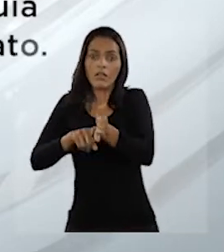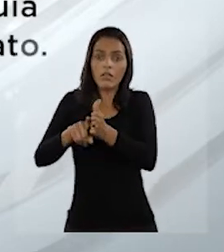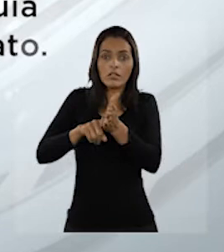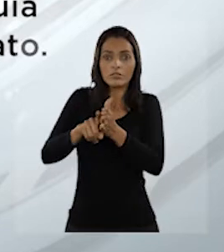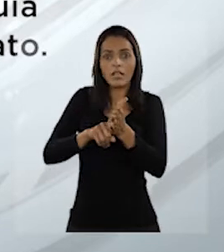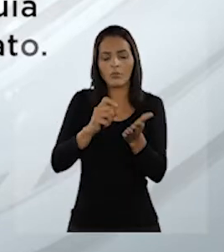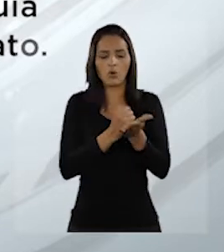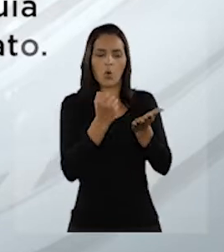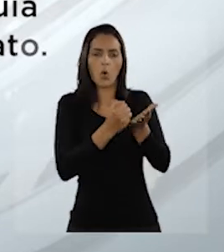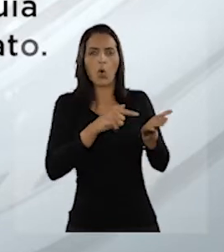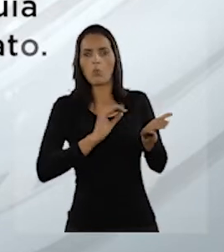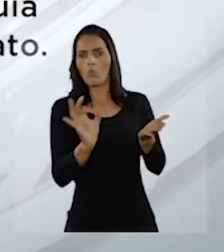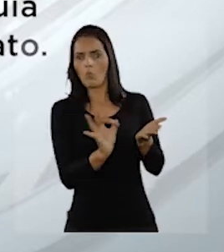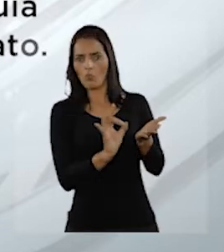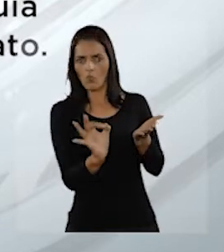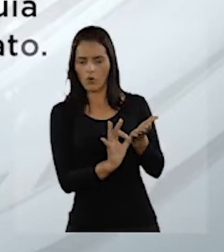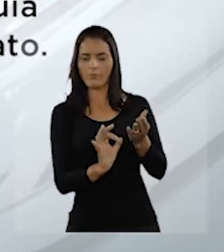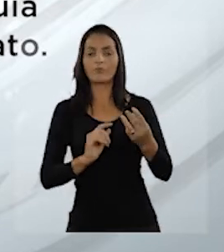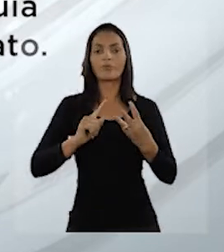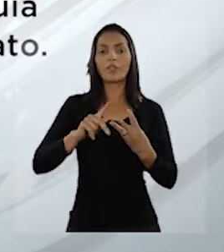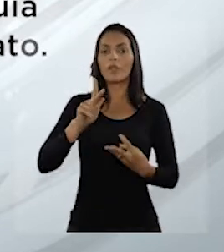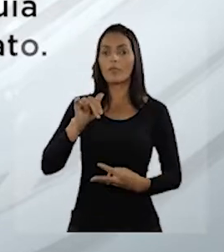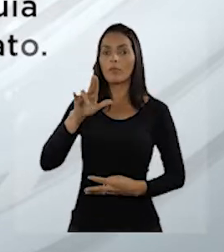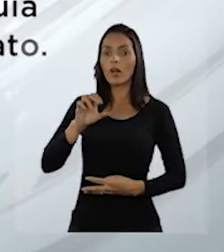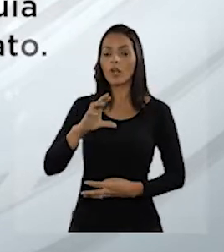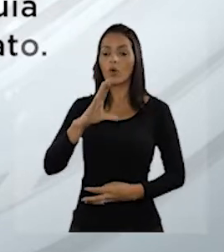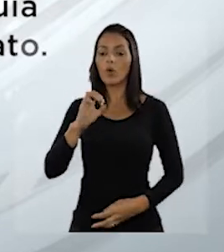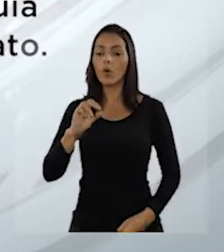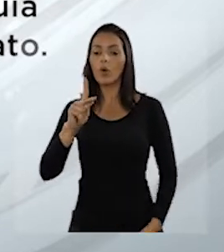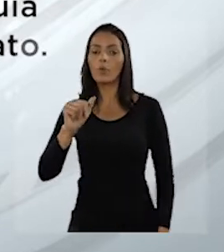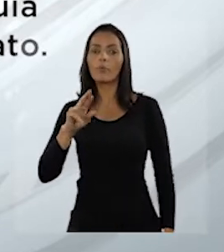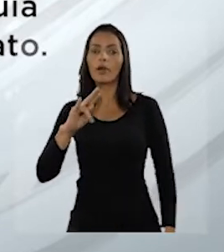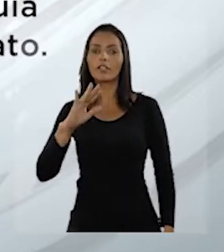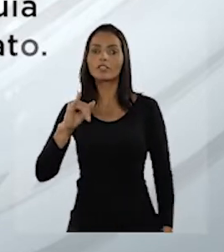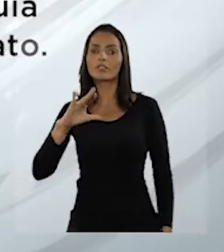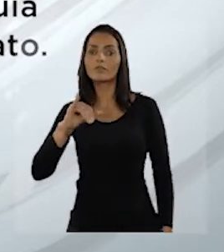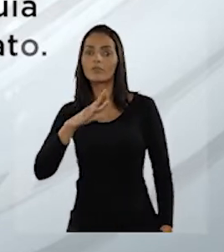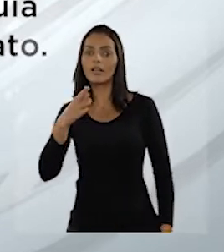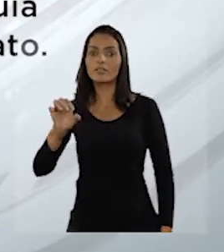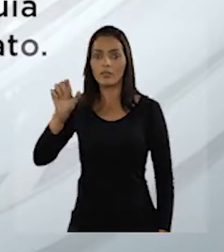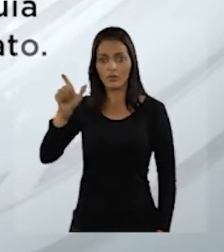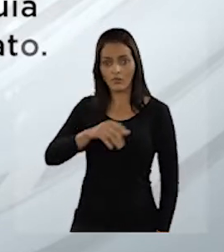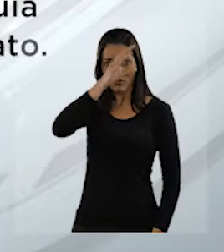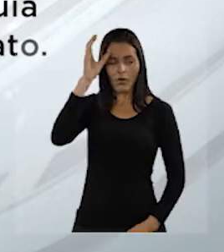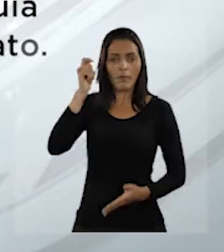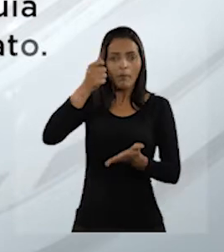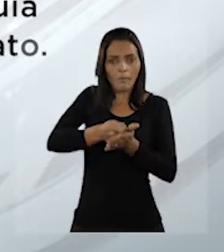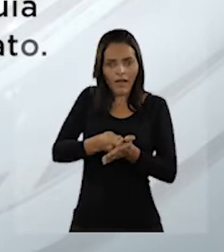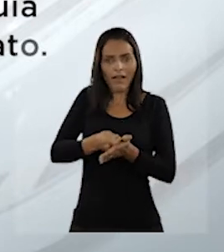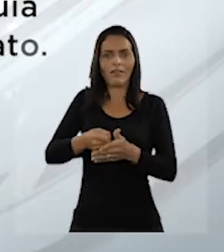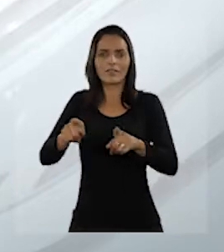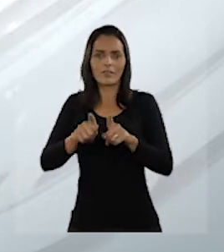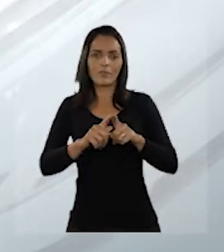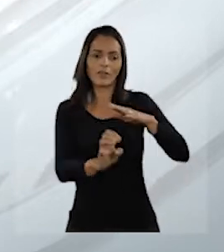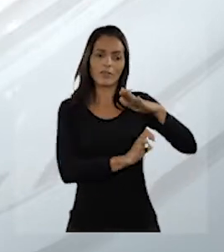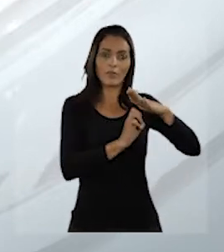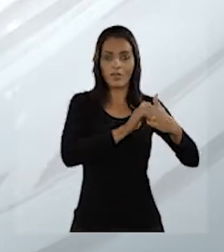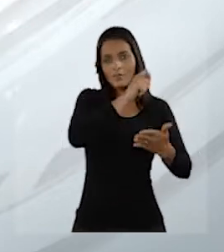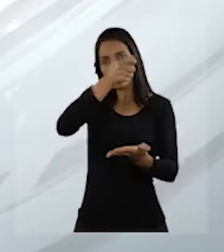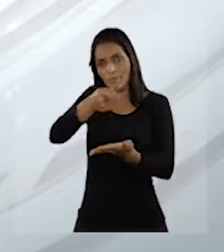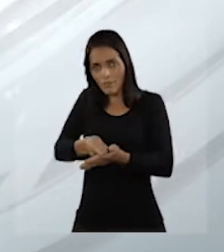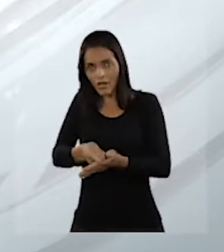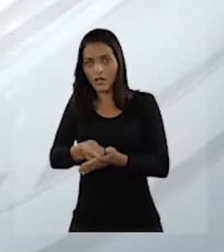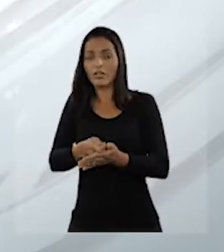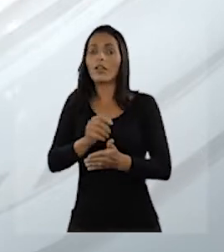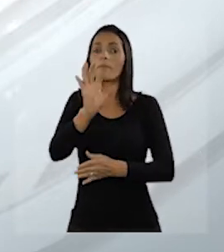a mensalidade e um custo de franquia caso precise fazer exames ou consultas não previstas no contrato. E o plano